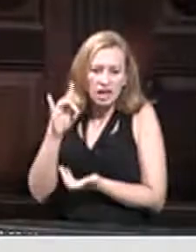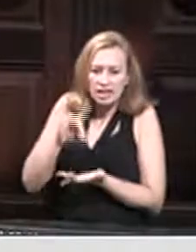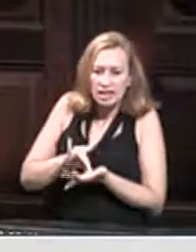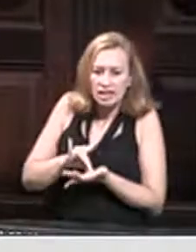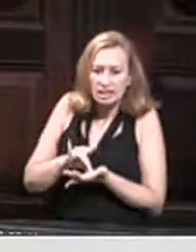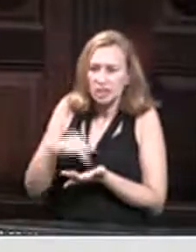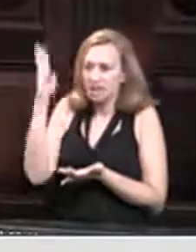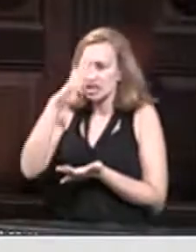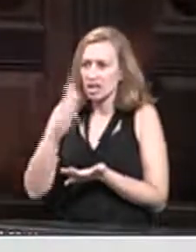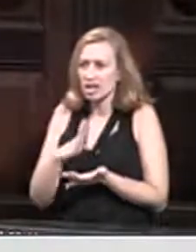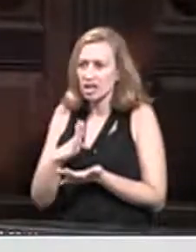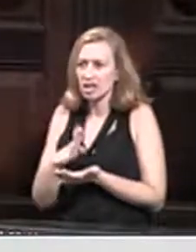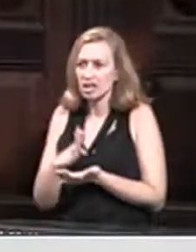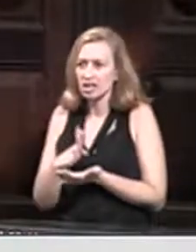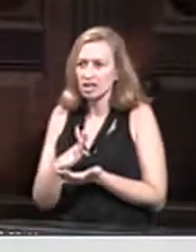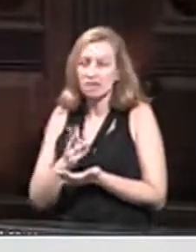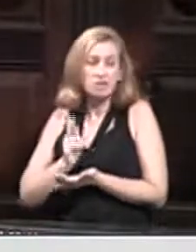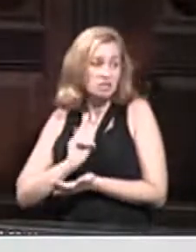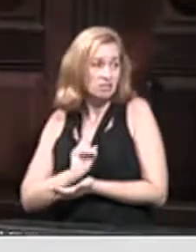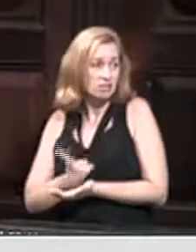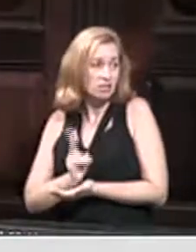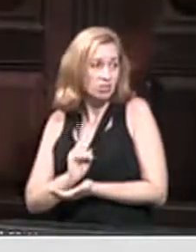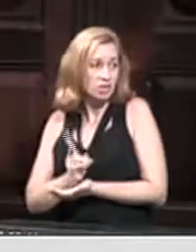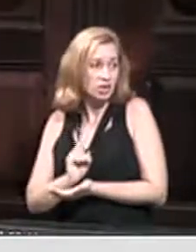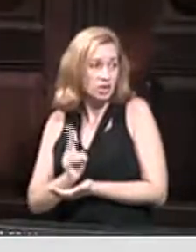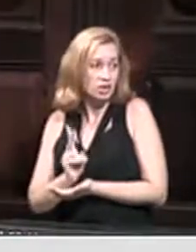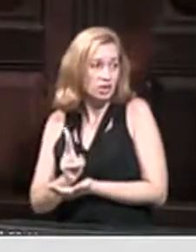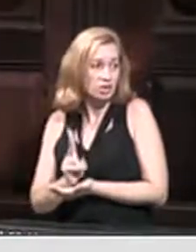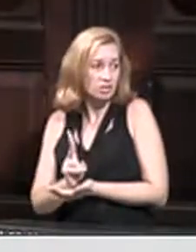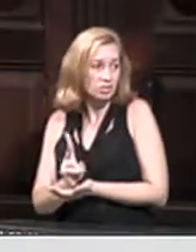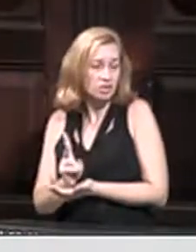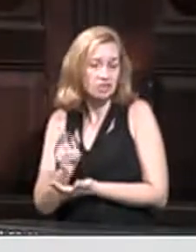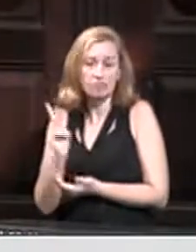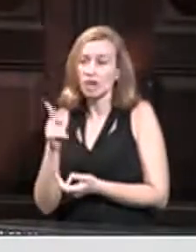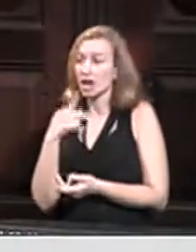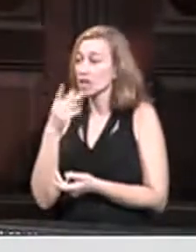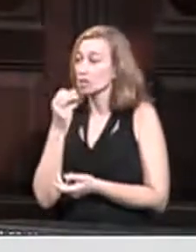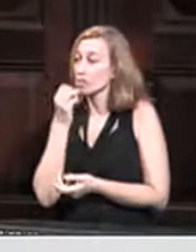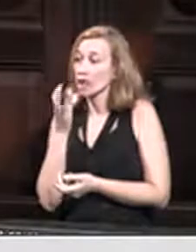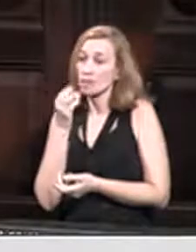sempre enodoando o nome do nosso país.